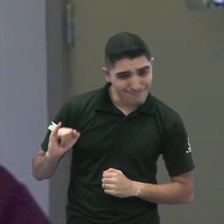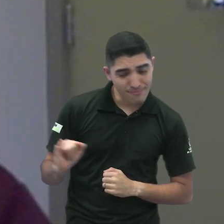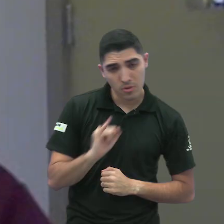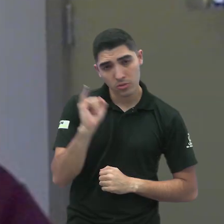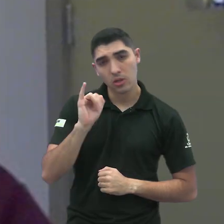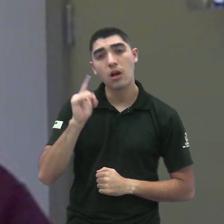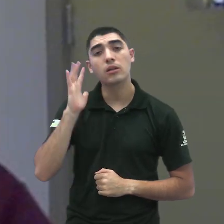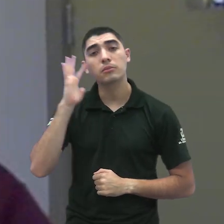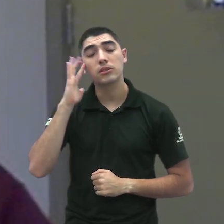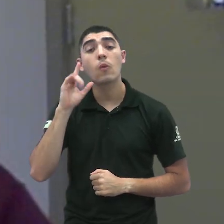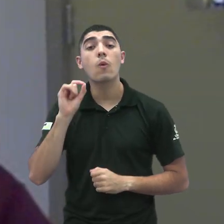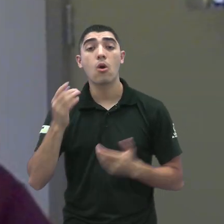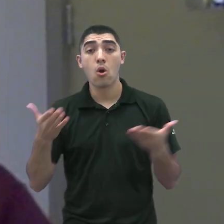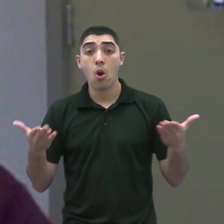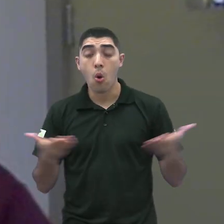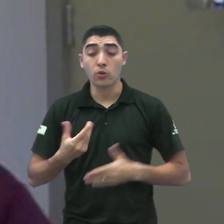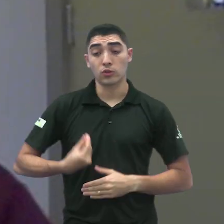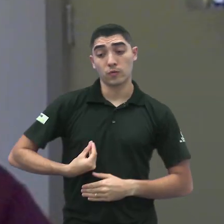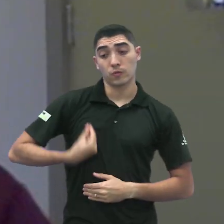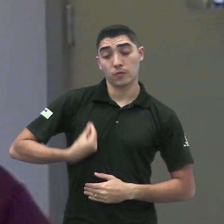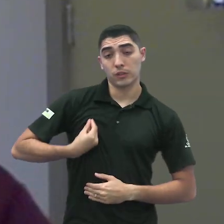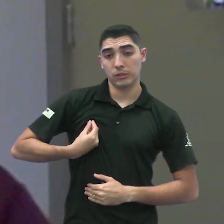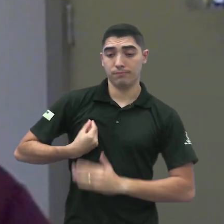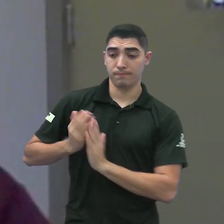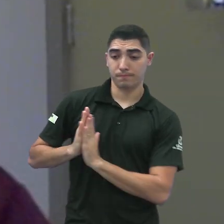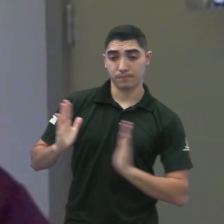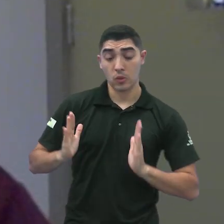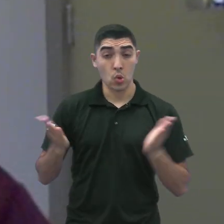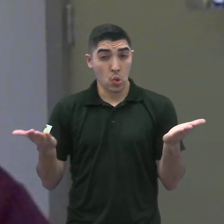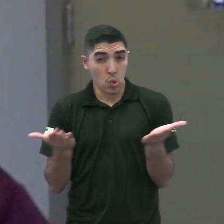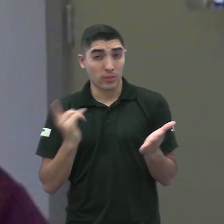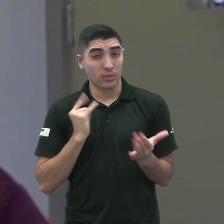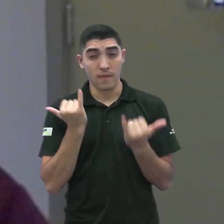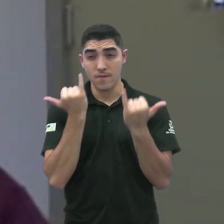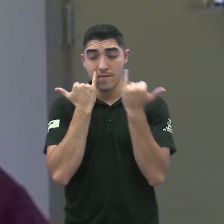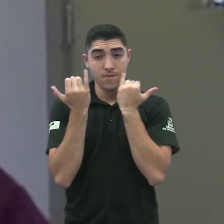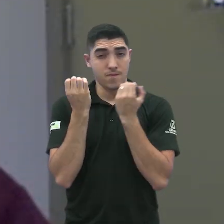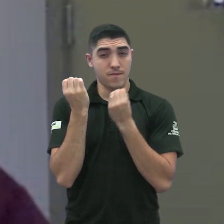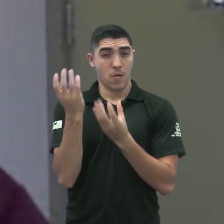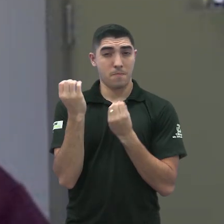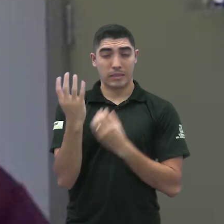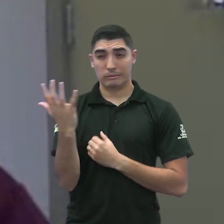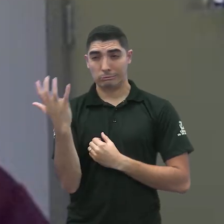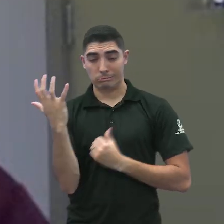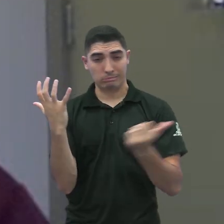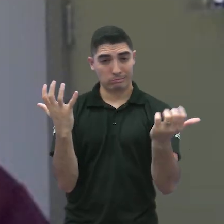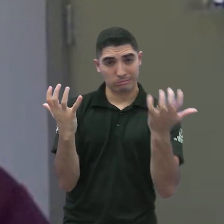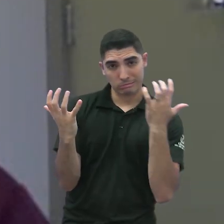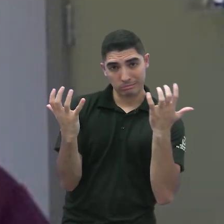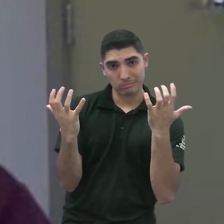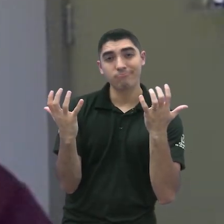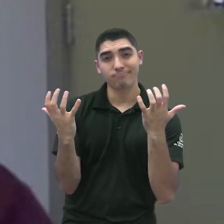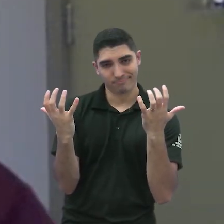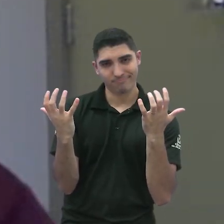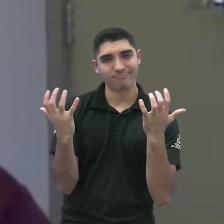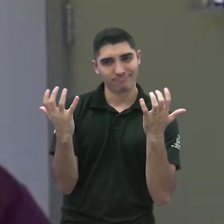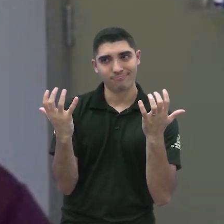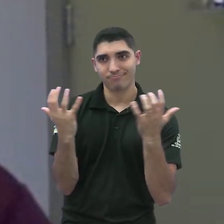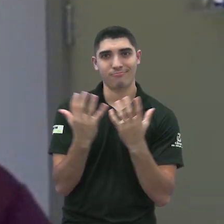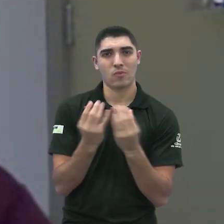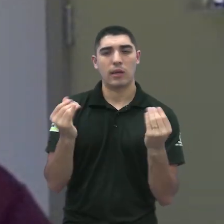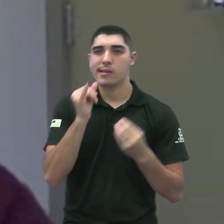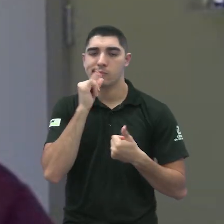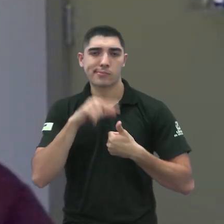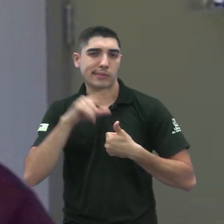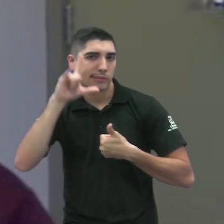pensar no momento que a gente vive, na qual as pessoas têm tantas informações, como se fosse trends aí,